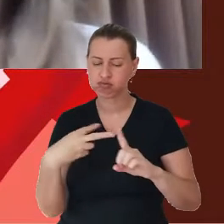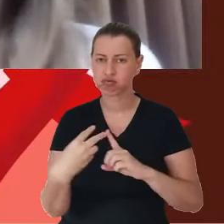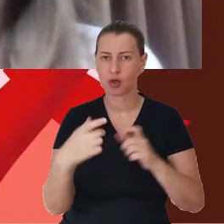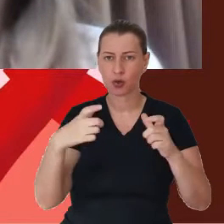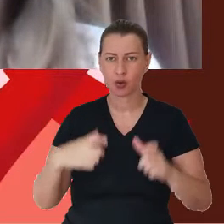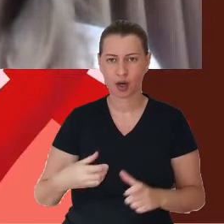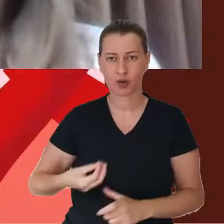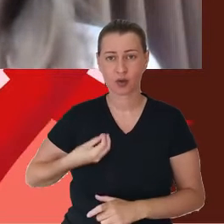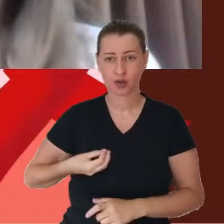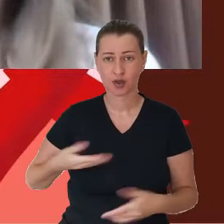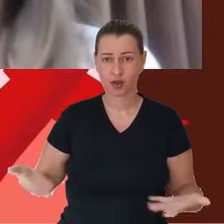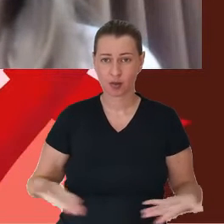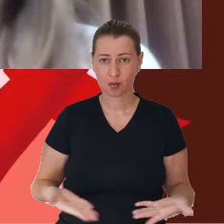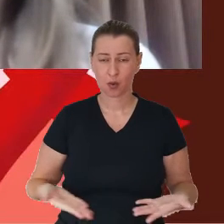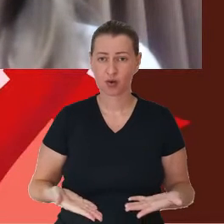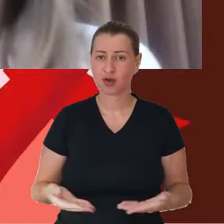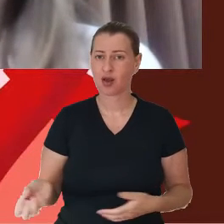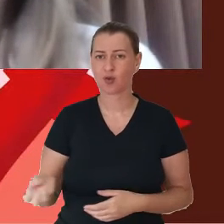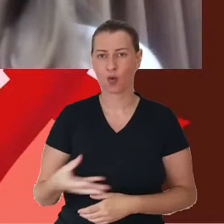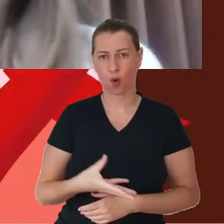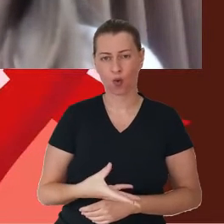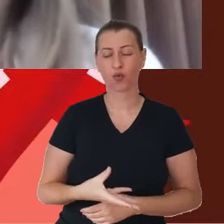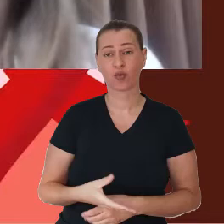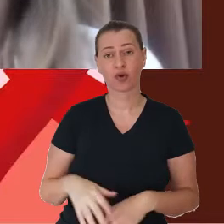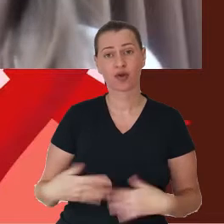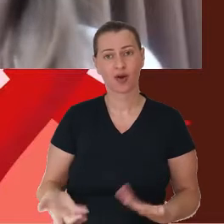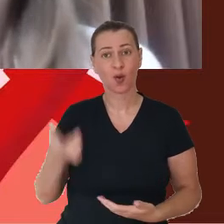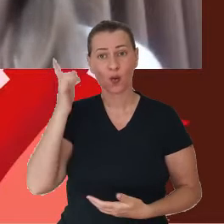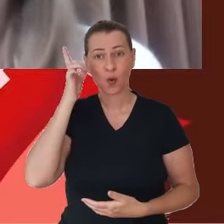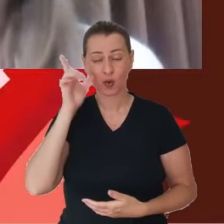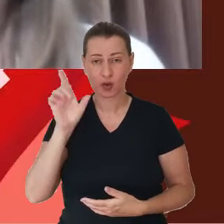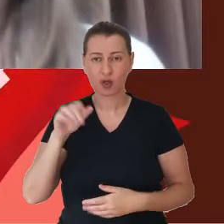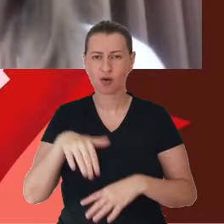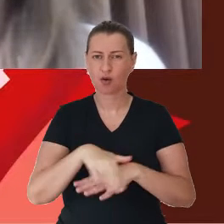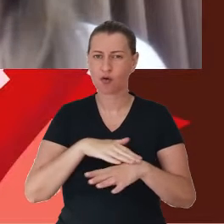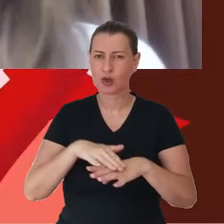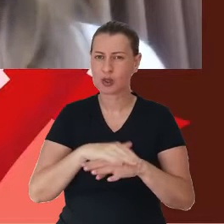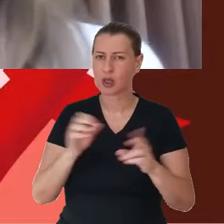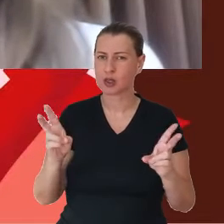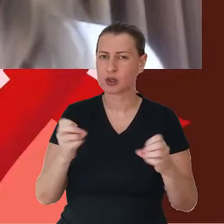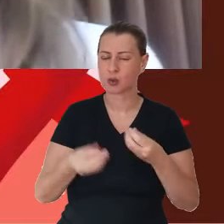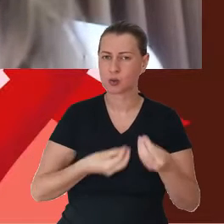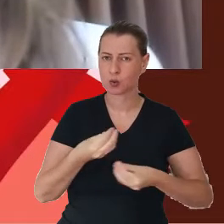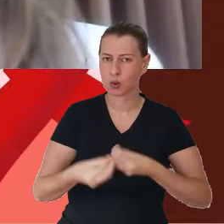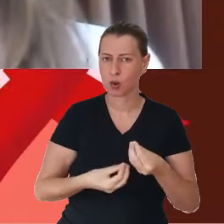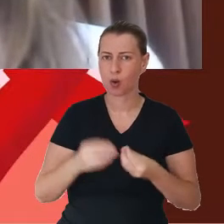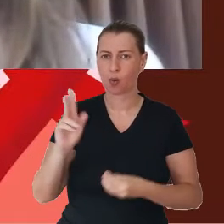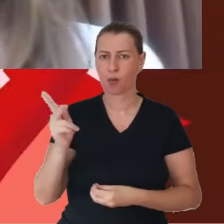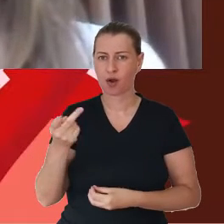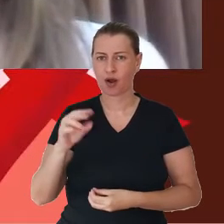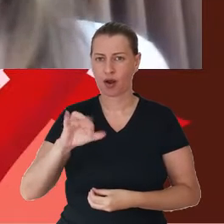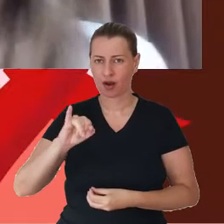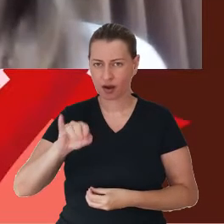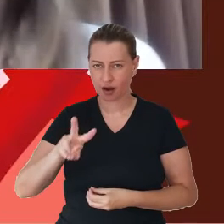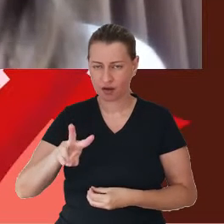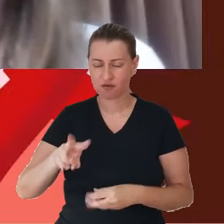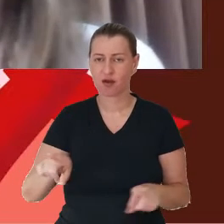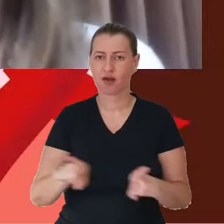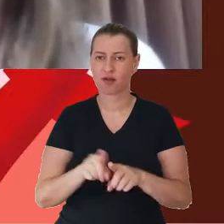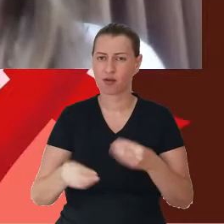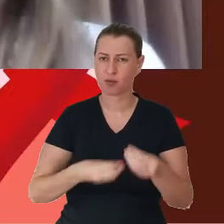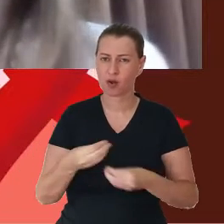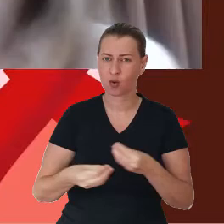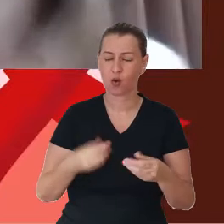ainda é recente, então a gente conseguir estar falando mais abertamente sobre HIV, as implicações e como evitar,